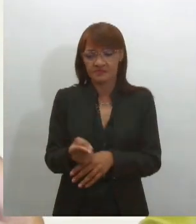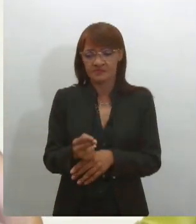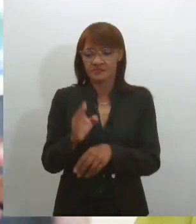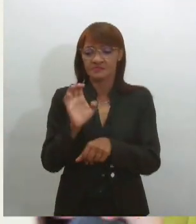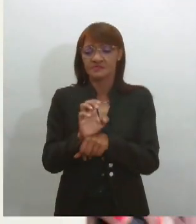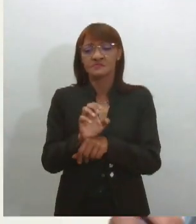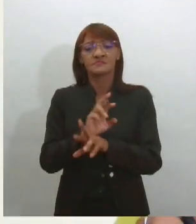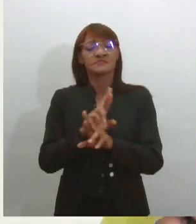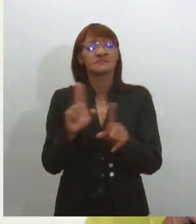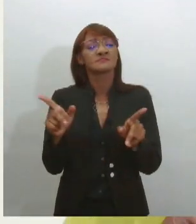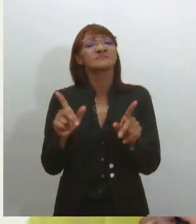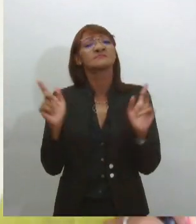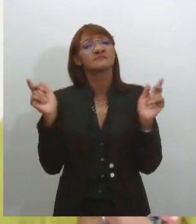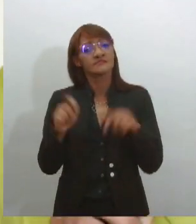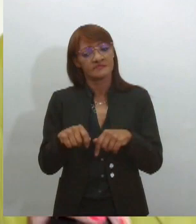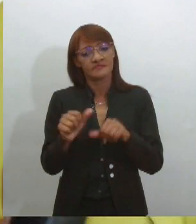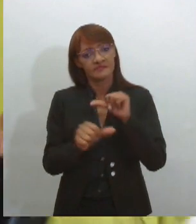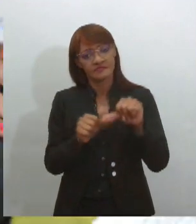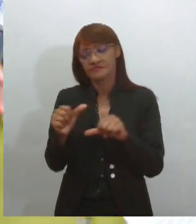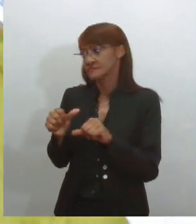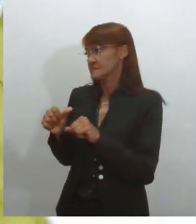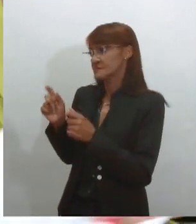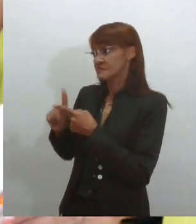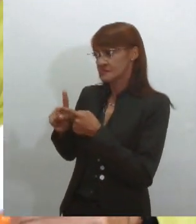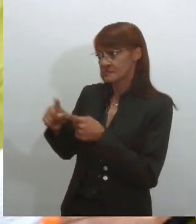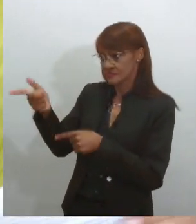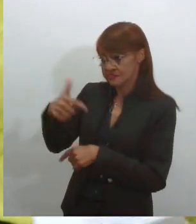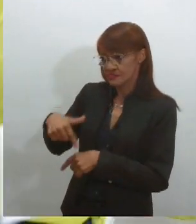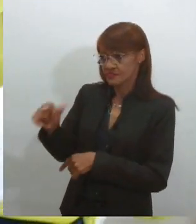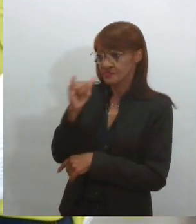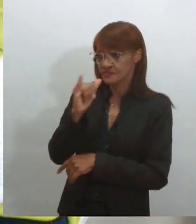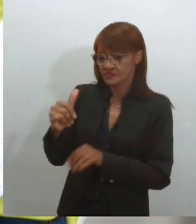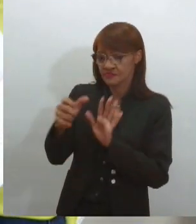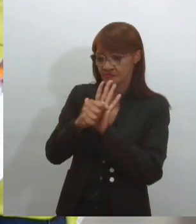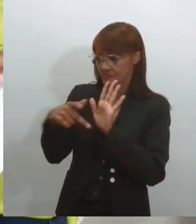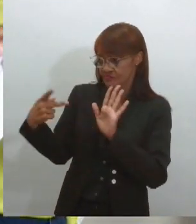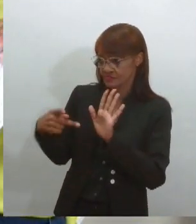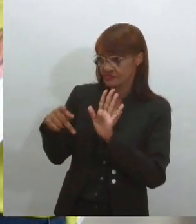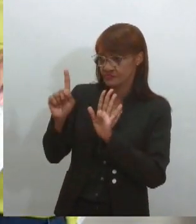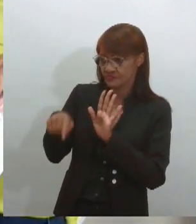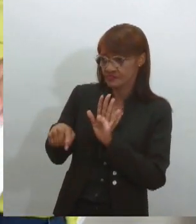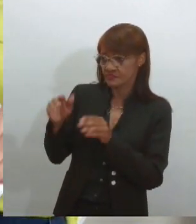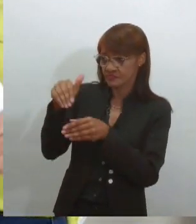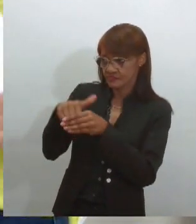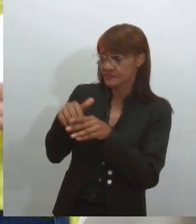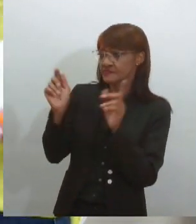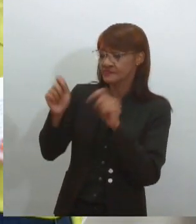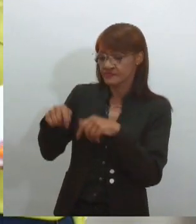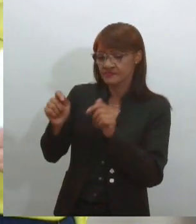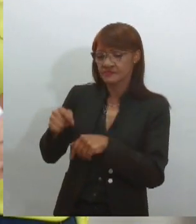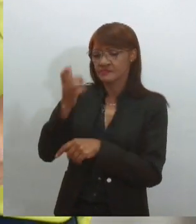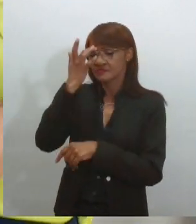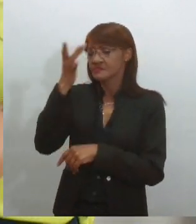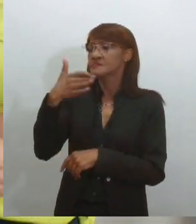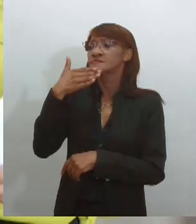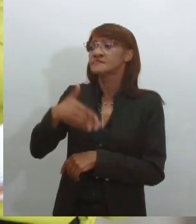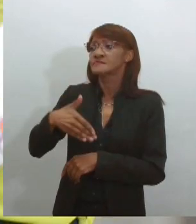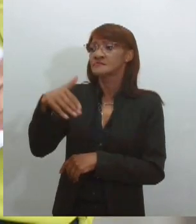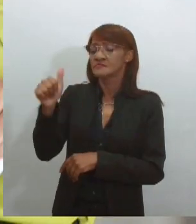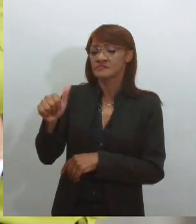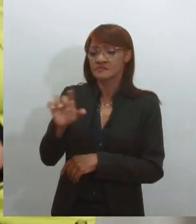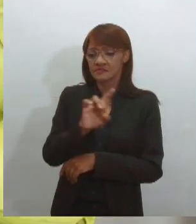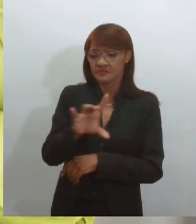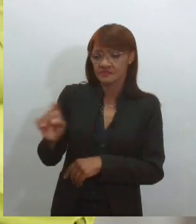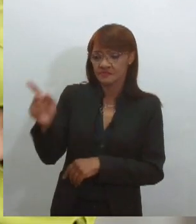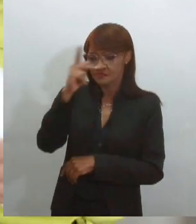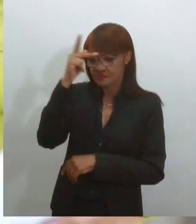transferência também reforçar né o aplicativo e título que ele já facilita justamente para esse eleitor que já sabe né que não vai estar